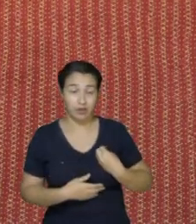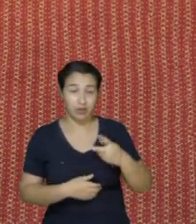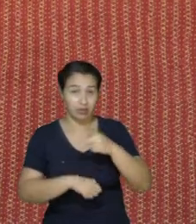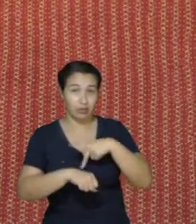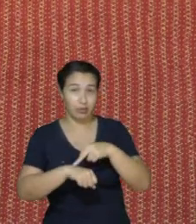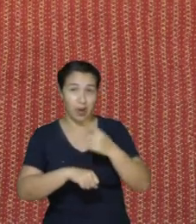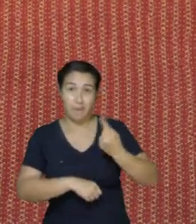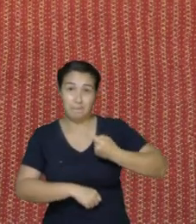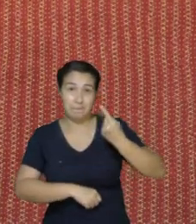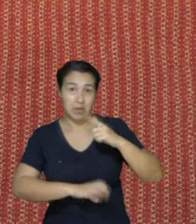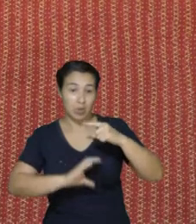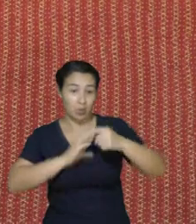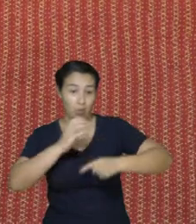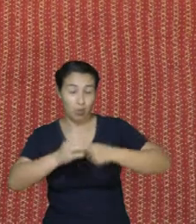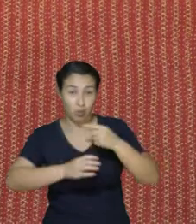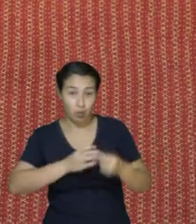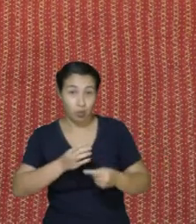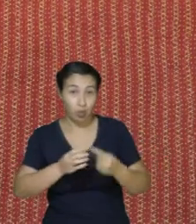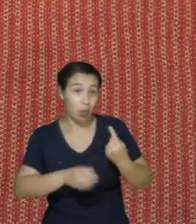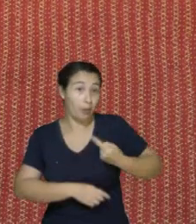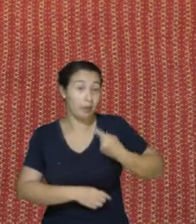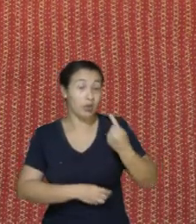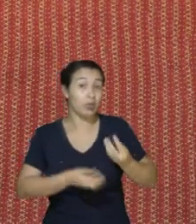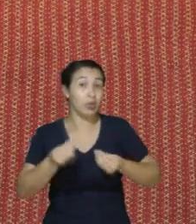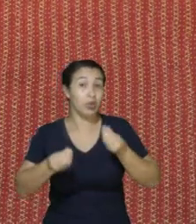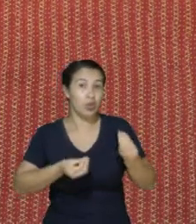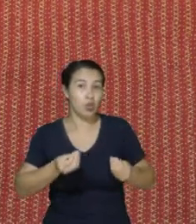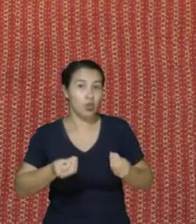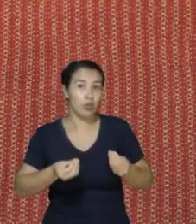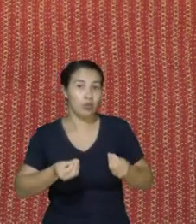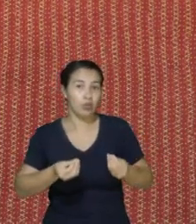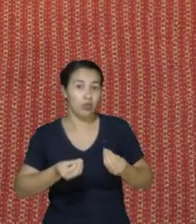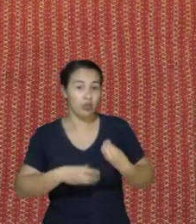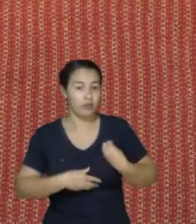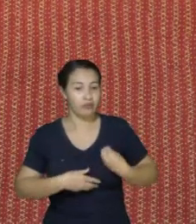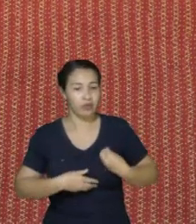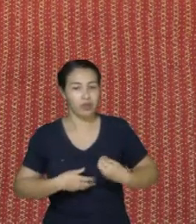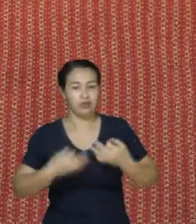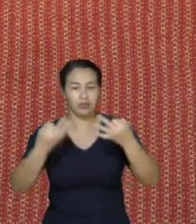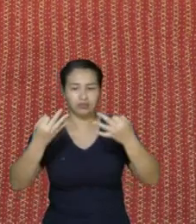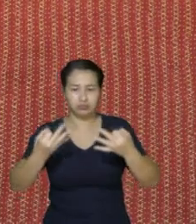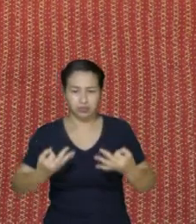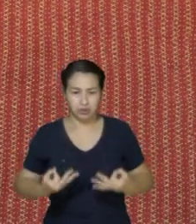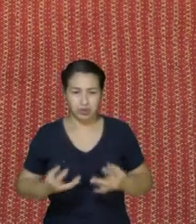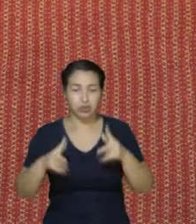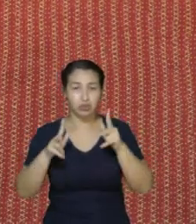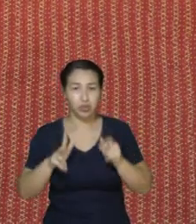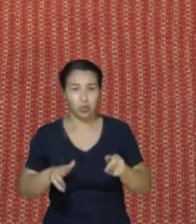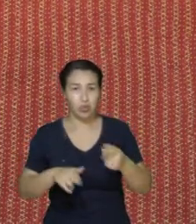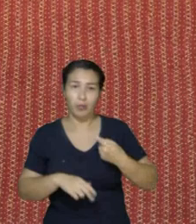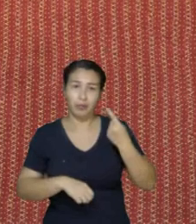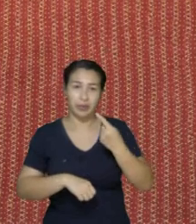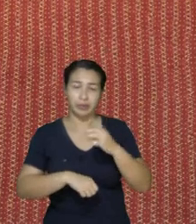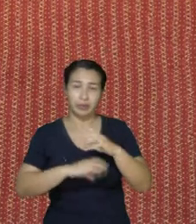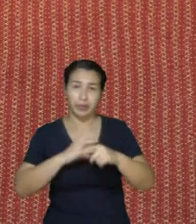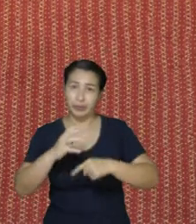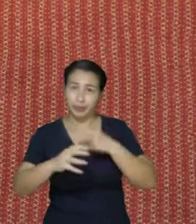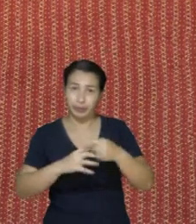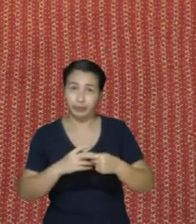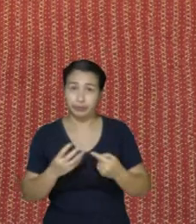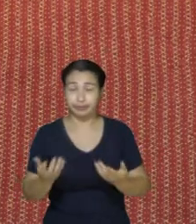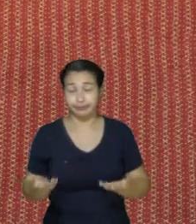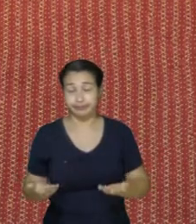providência que você tem que tomar é se comportar como se estivesse num país de primeiro mundo. Então, peço mais uma vez